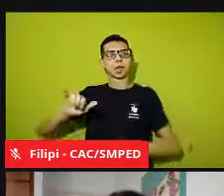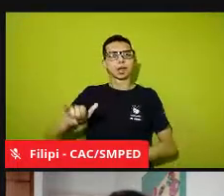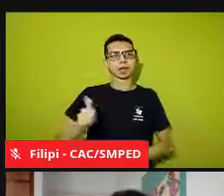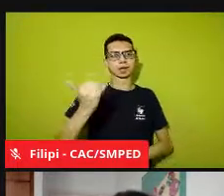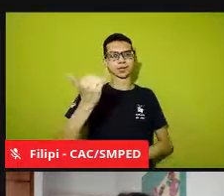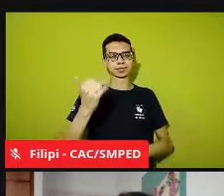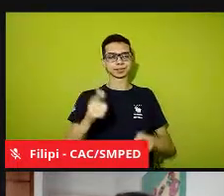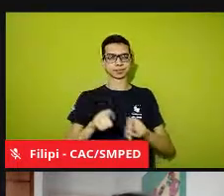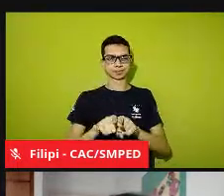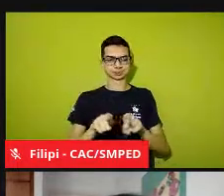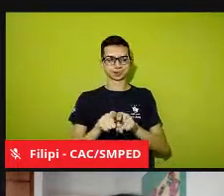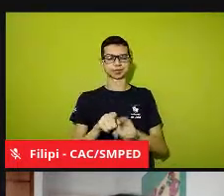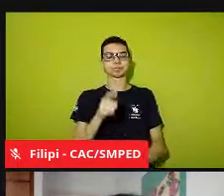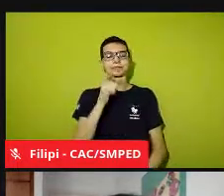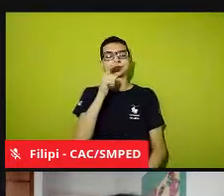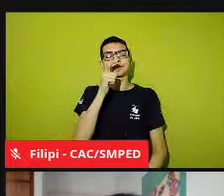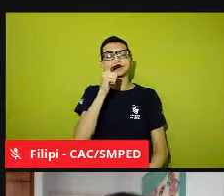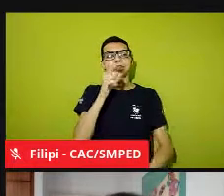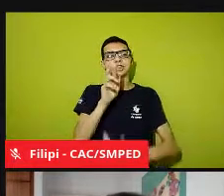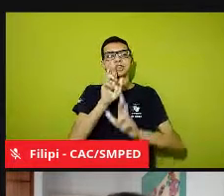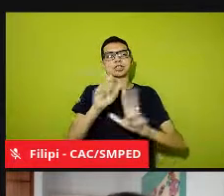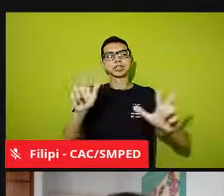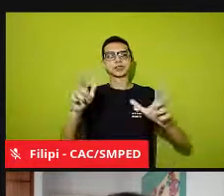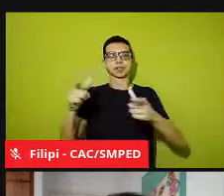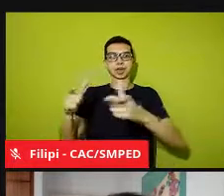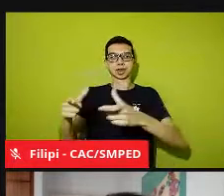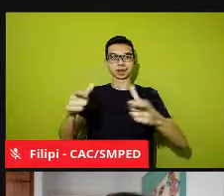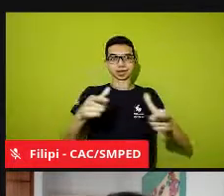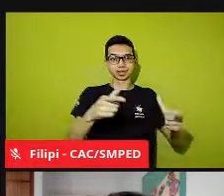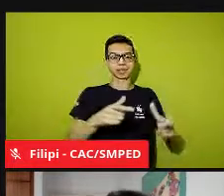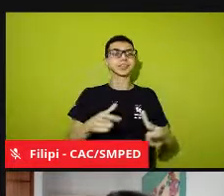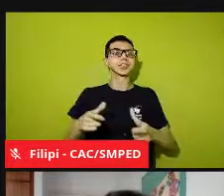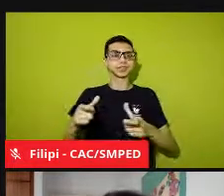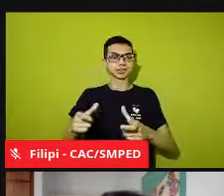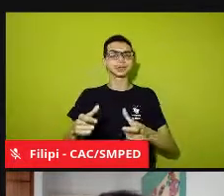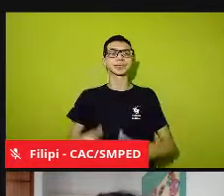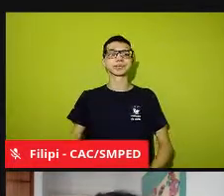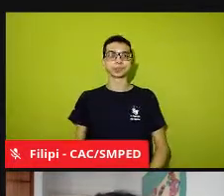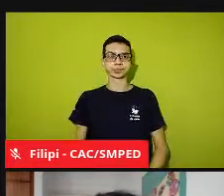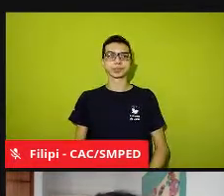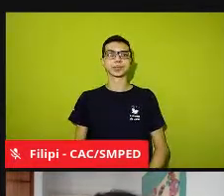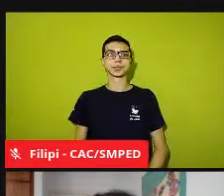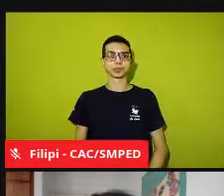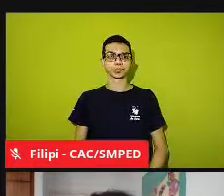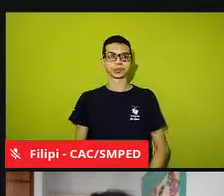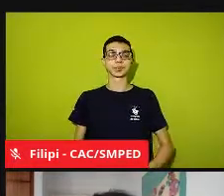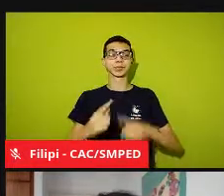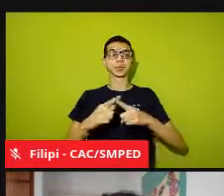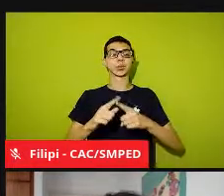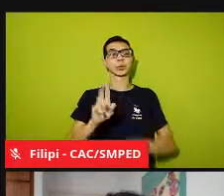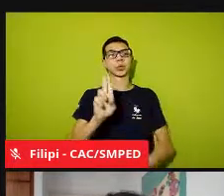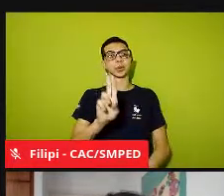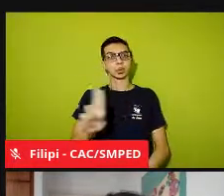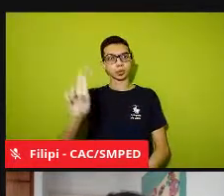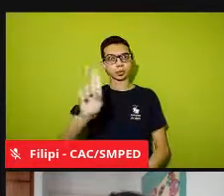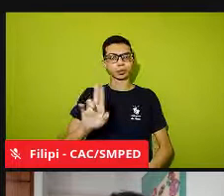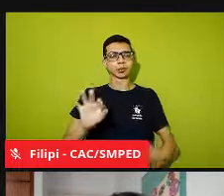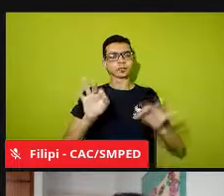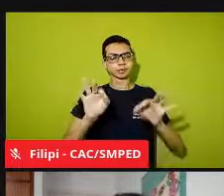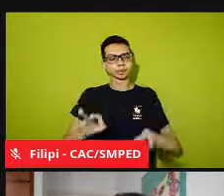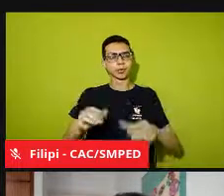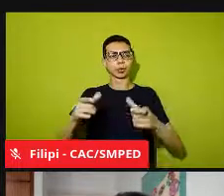um novo olhar para esses territórios a partir desse conjunto de intervenção e do uso mesmo desses espaços públicos,